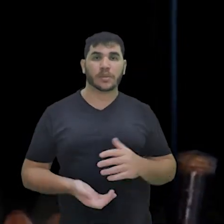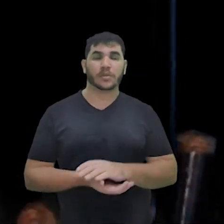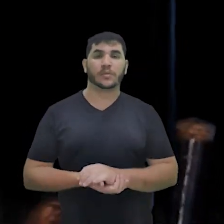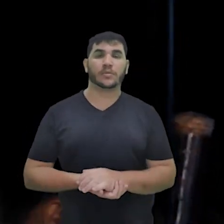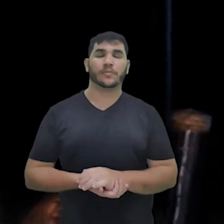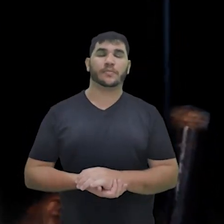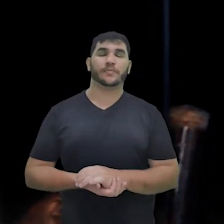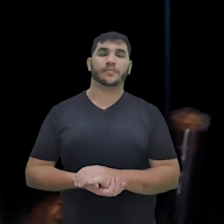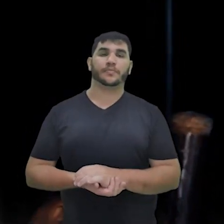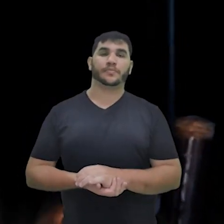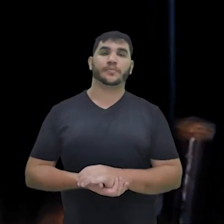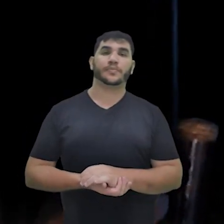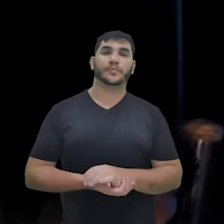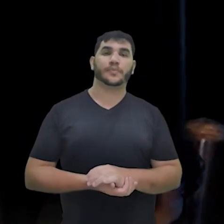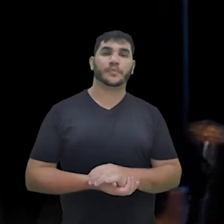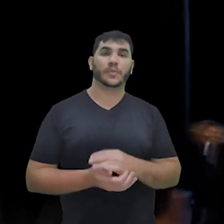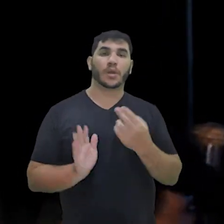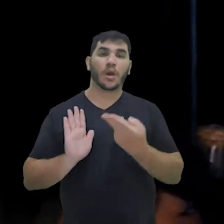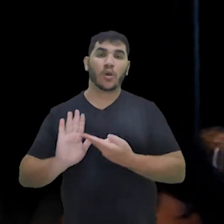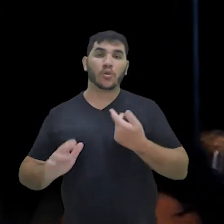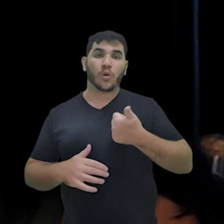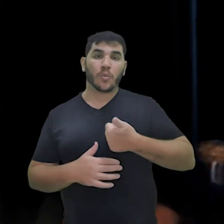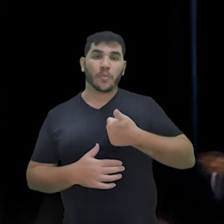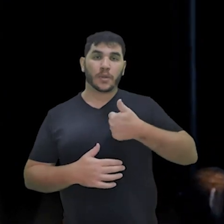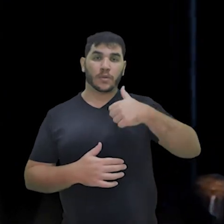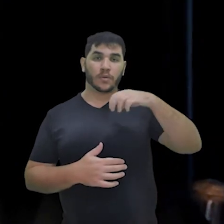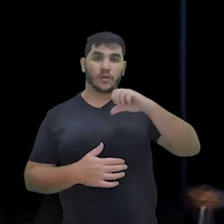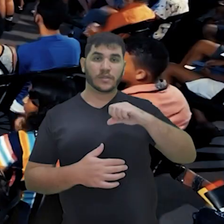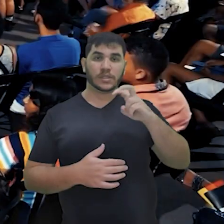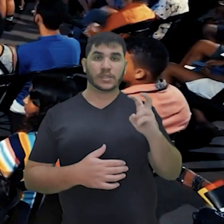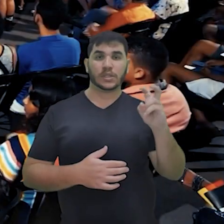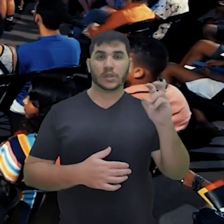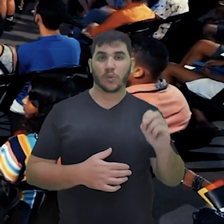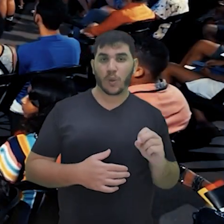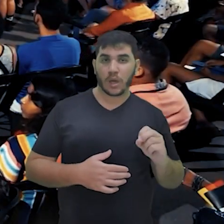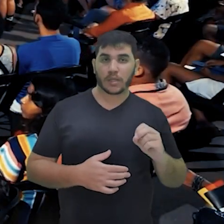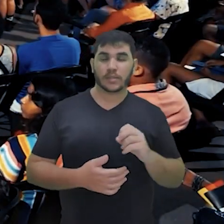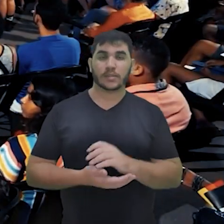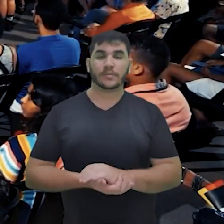Bertolt Brecht, 1950.